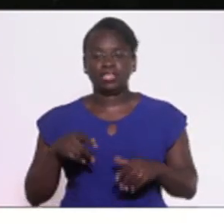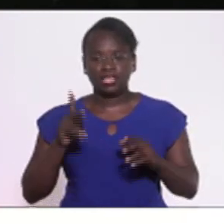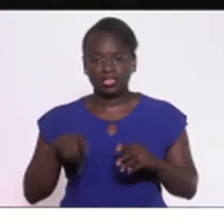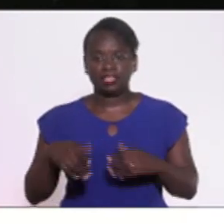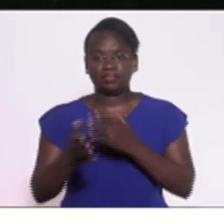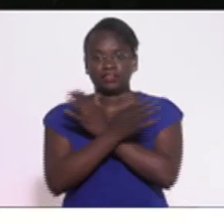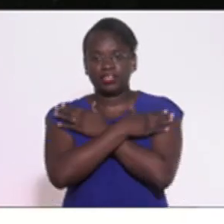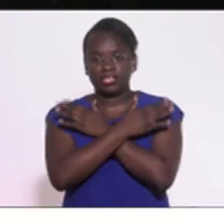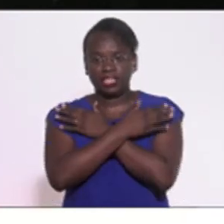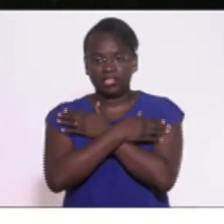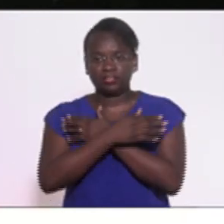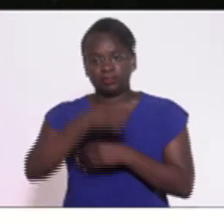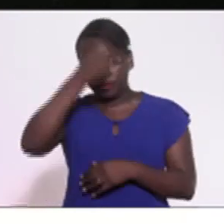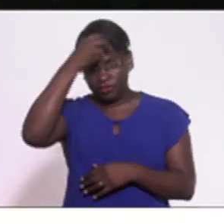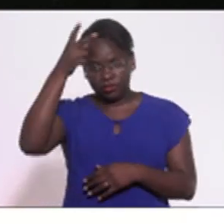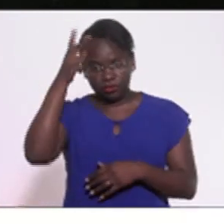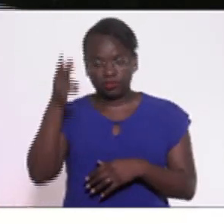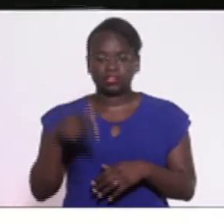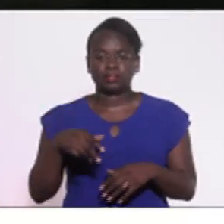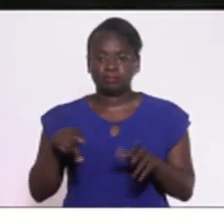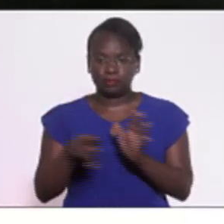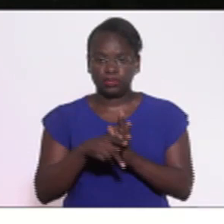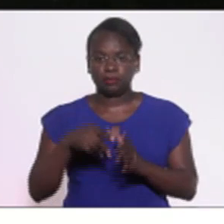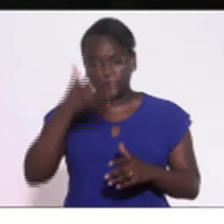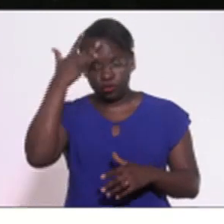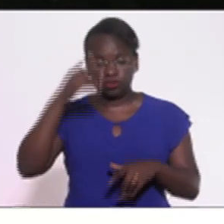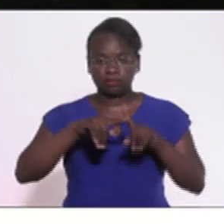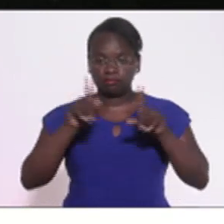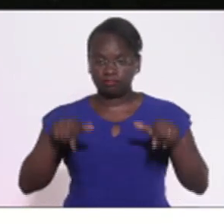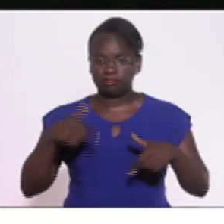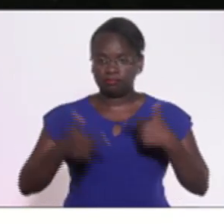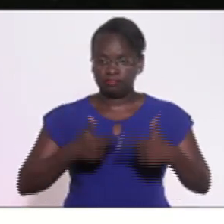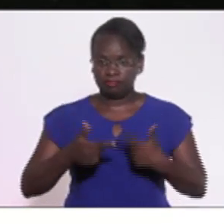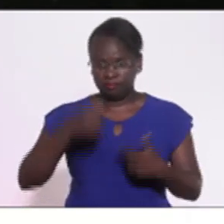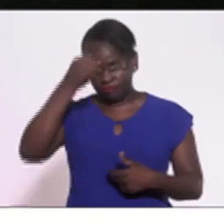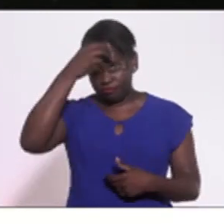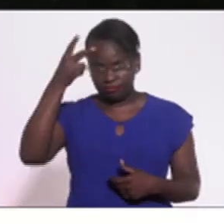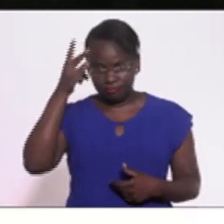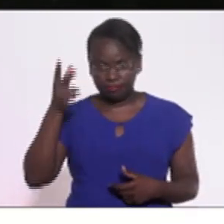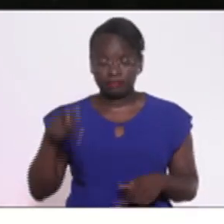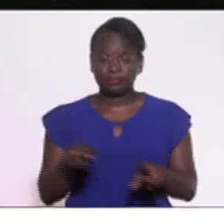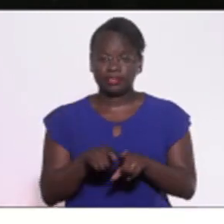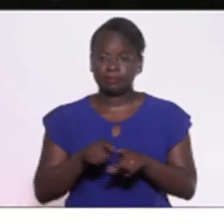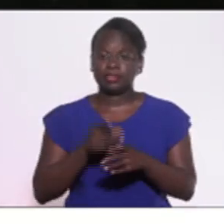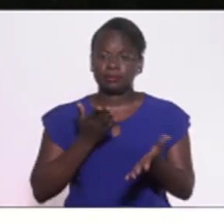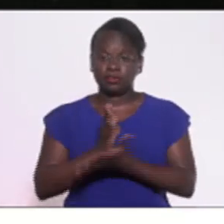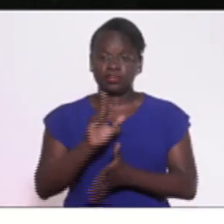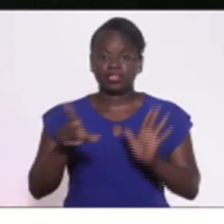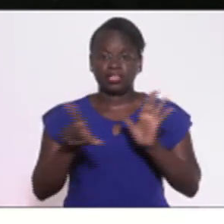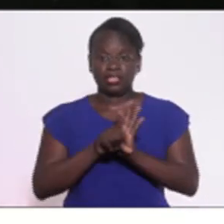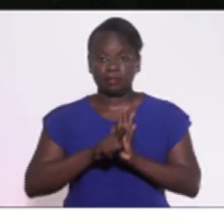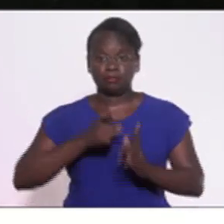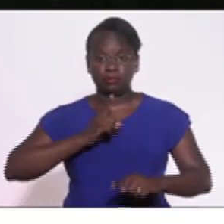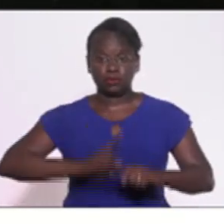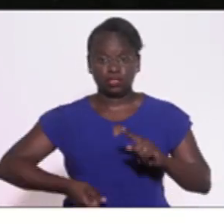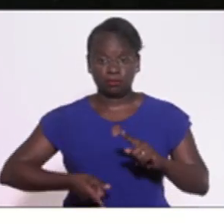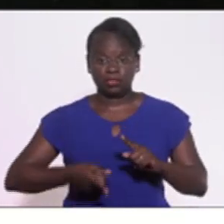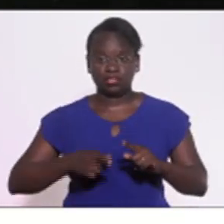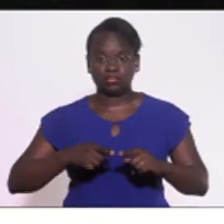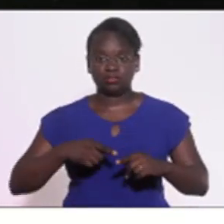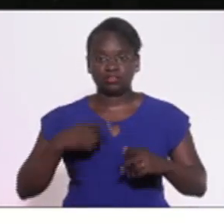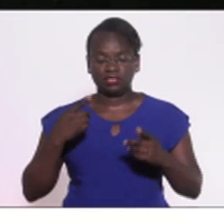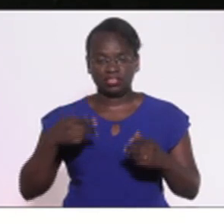feriados municipais para o funcionalismo público. Aprovou também a lei que proíbe a propaganda